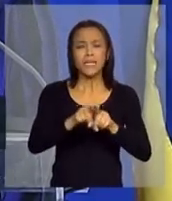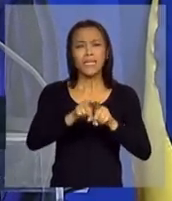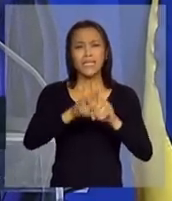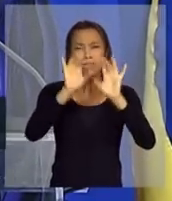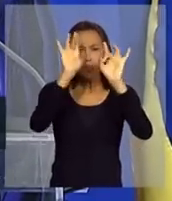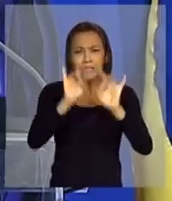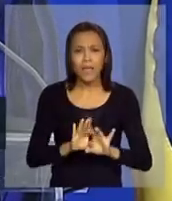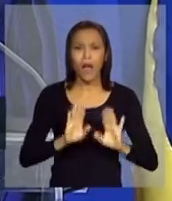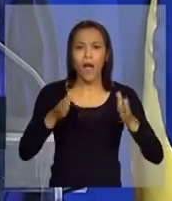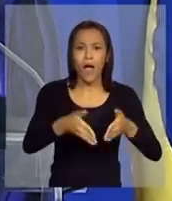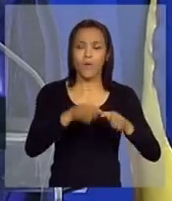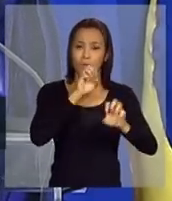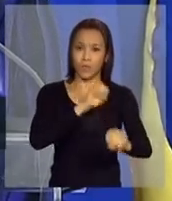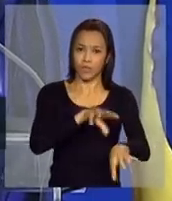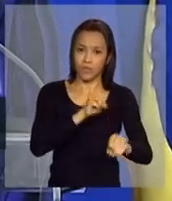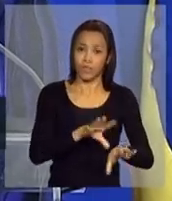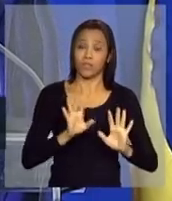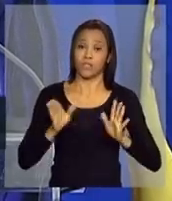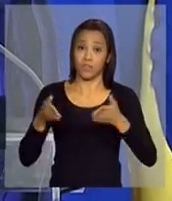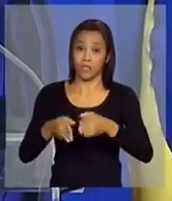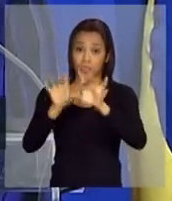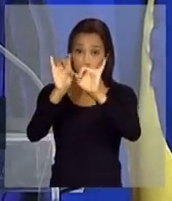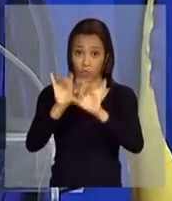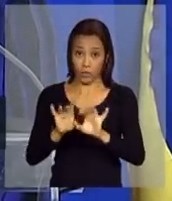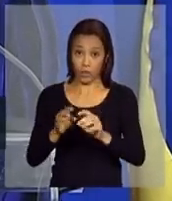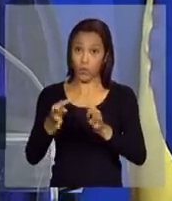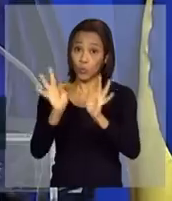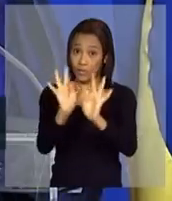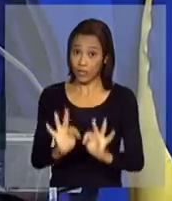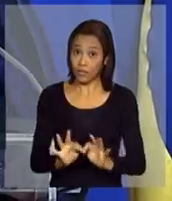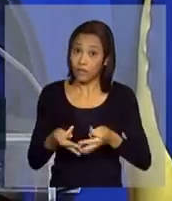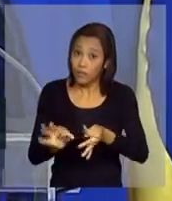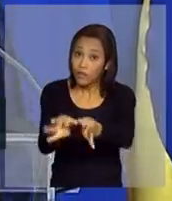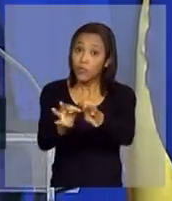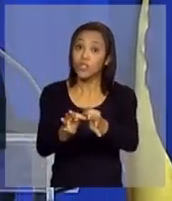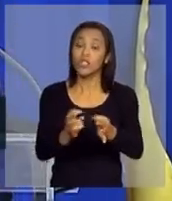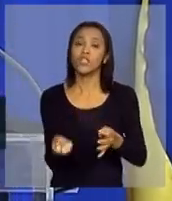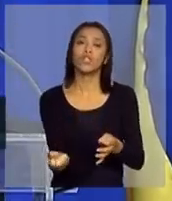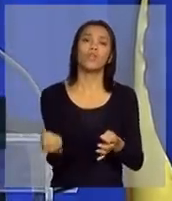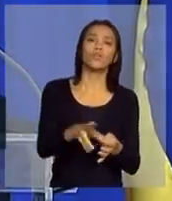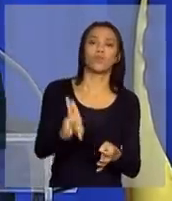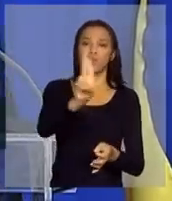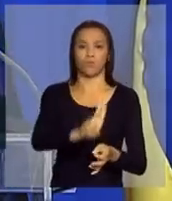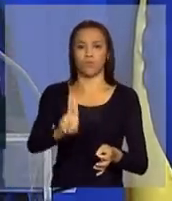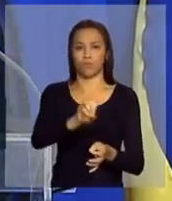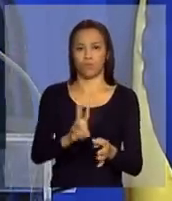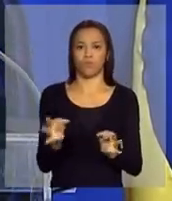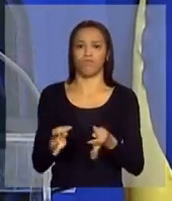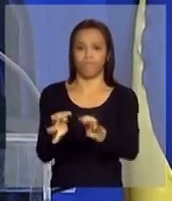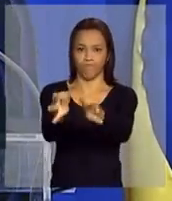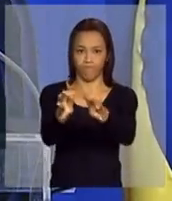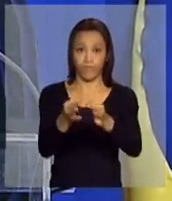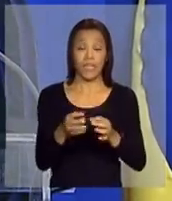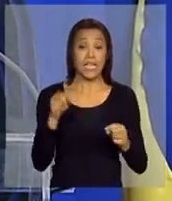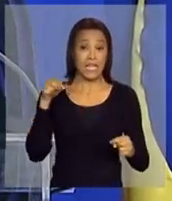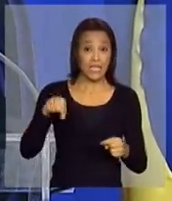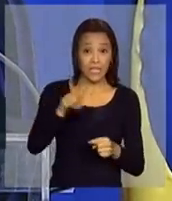educação, da ciência e tecnologia e da inovação. E, neste contexto,